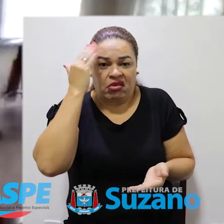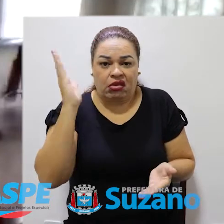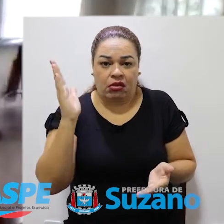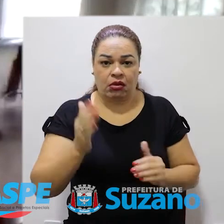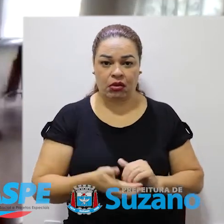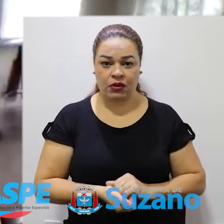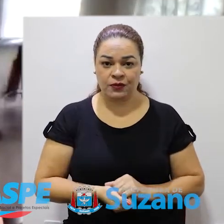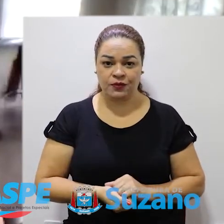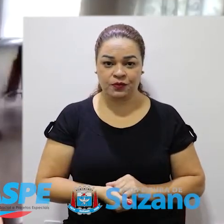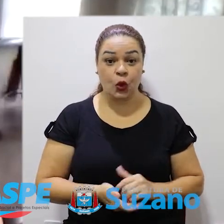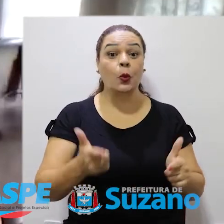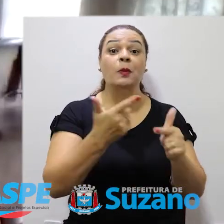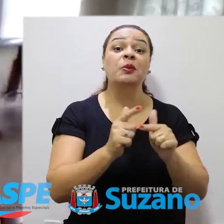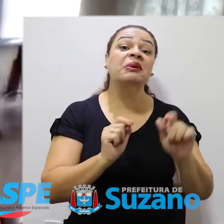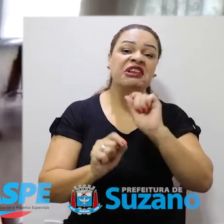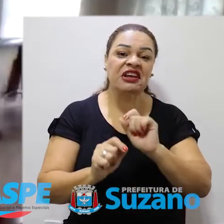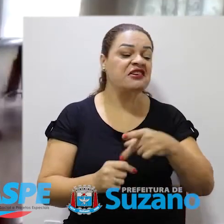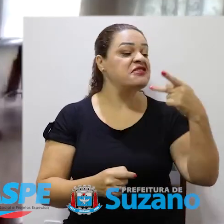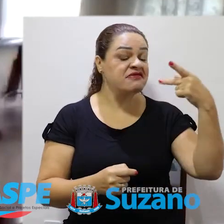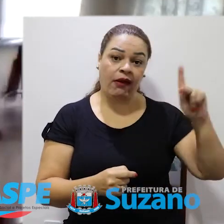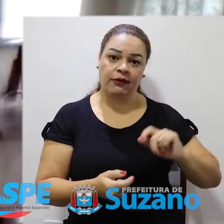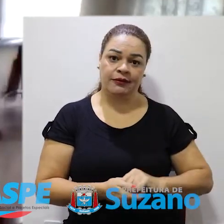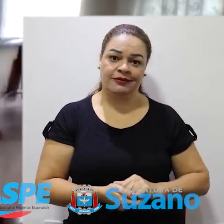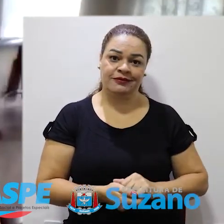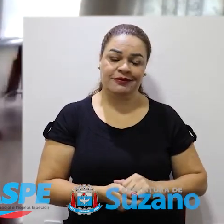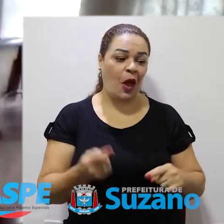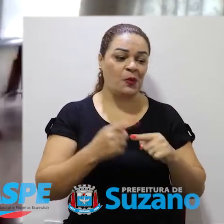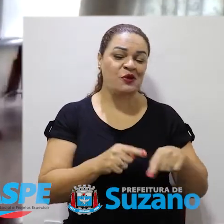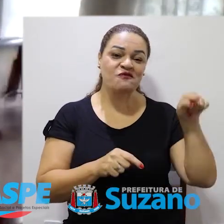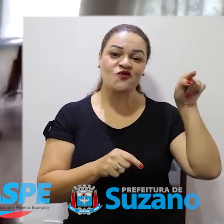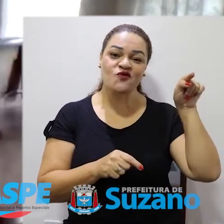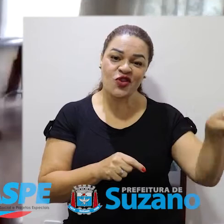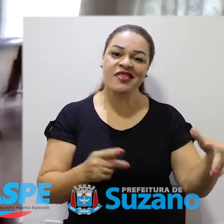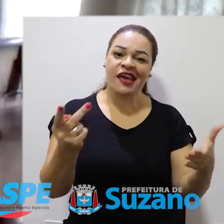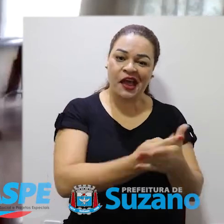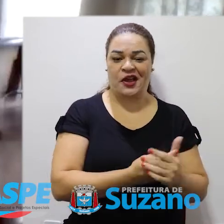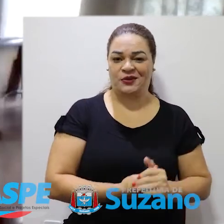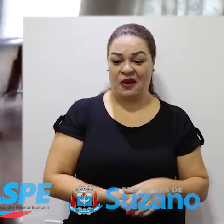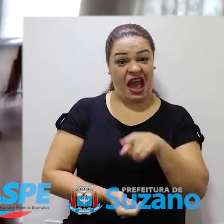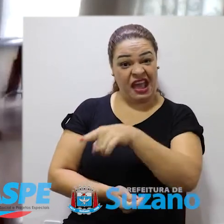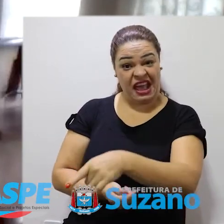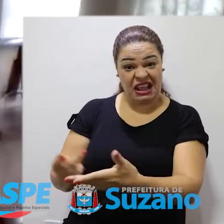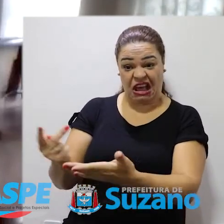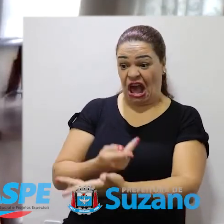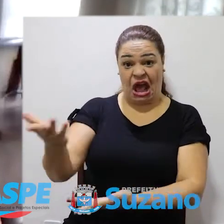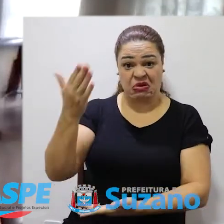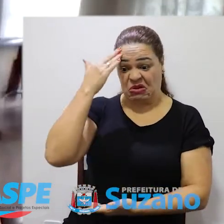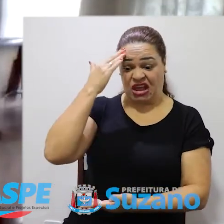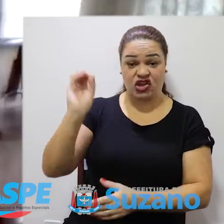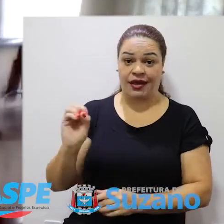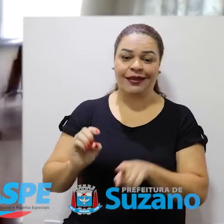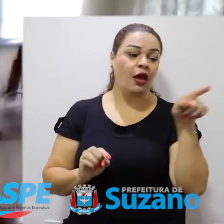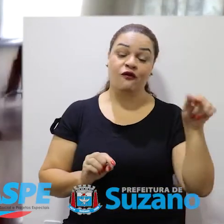O problema não é dele, o problema é seu. Nesse caso, não é um problema de cognitivo do cara, não é, esse surdo não entende.